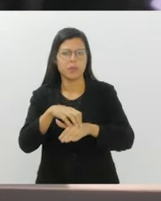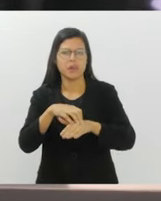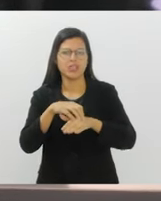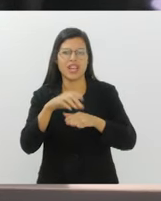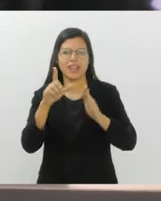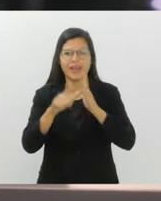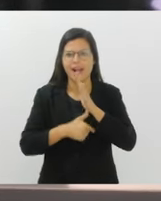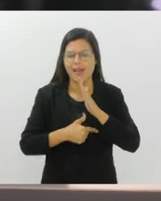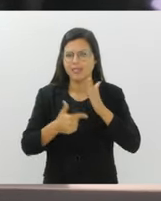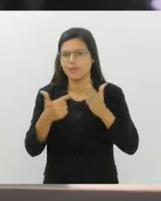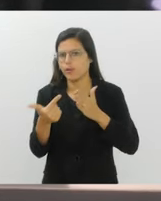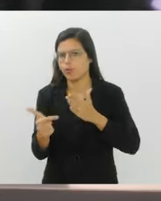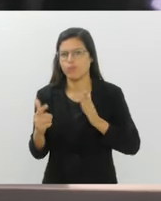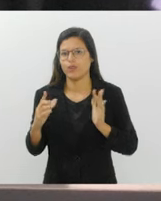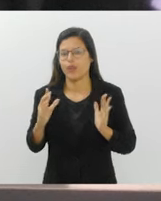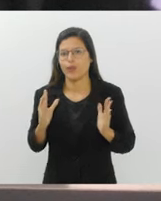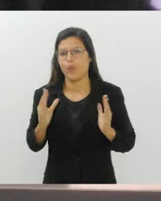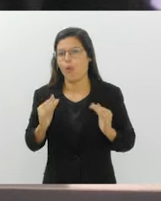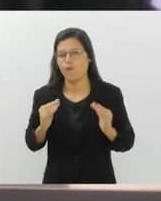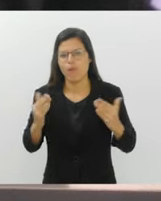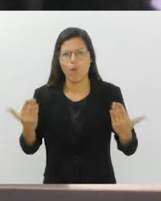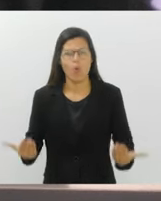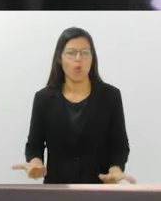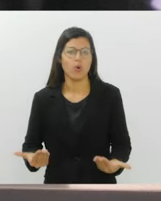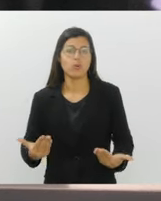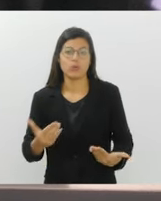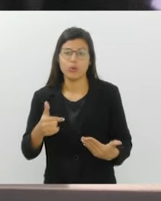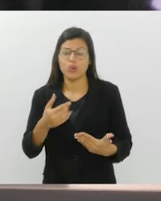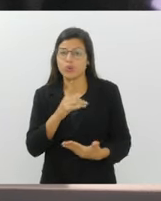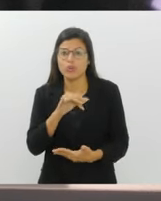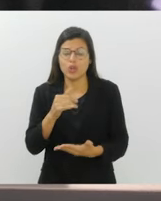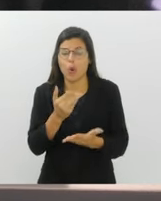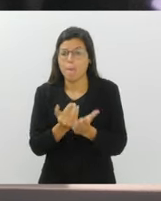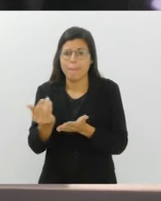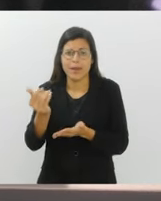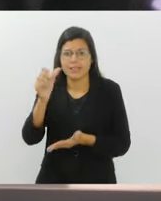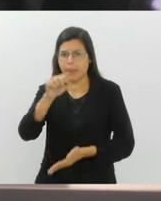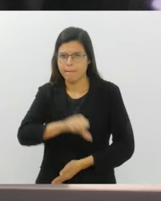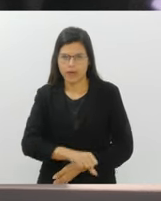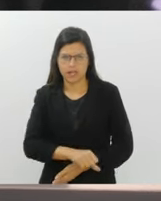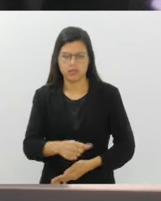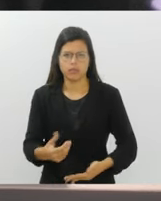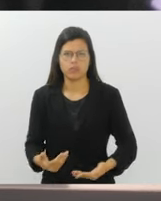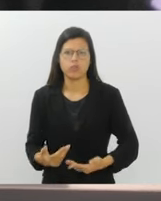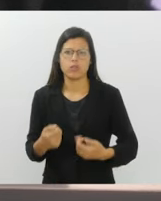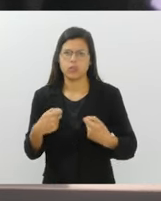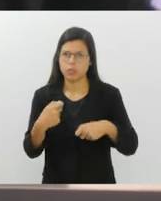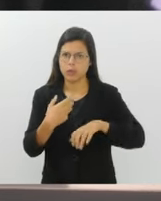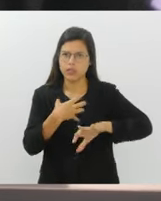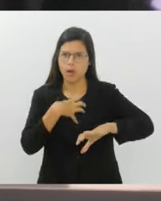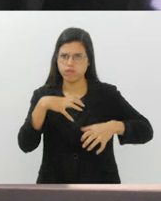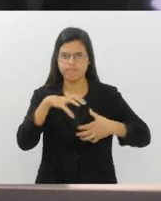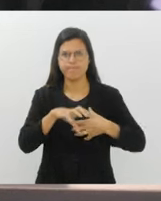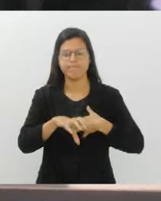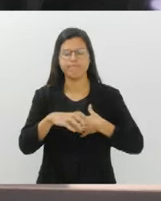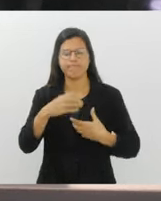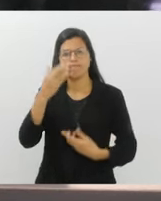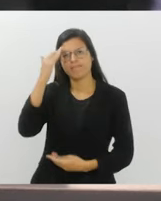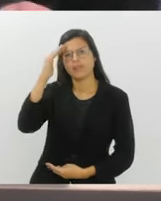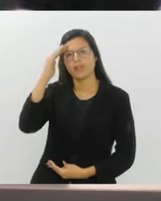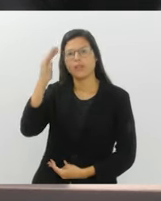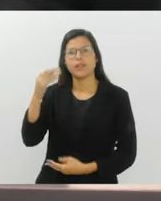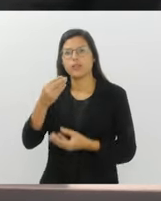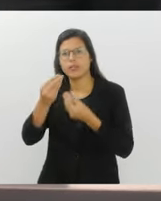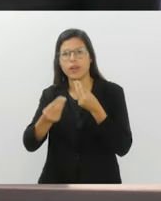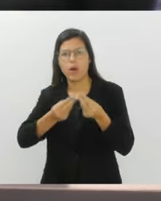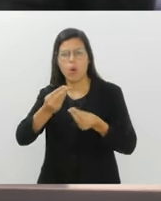que o dia dela já é péssimo. Então, vamos ter bom senso, nos colocar no lugar dessas pessoas, entender o que elas passam